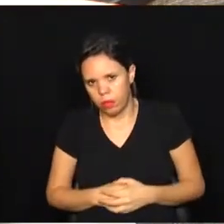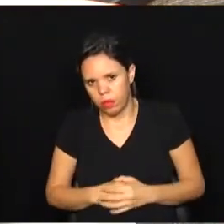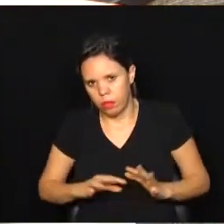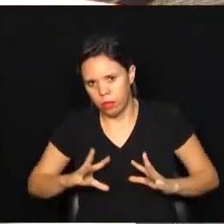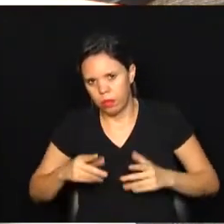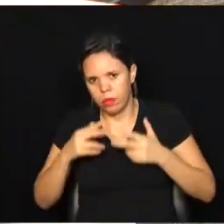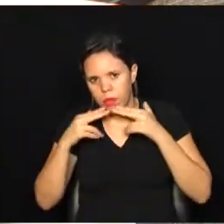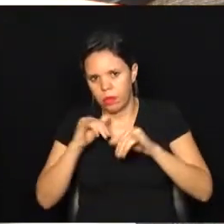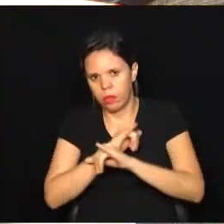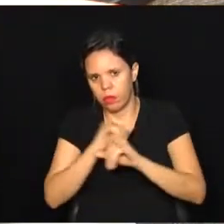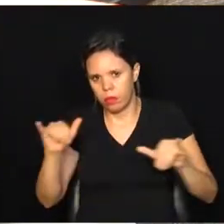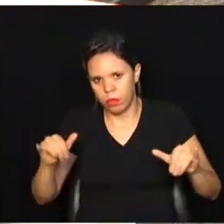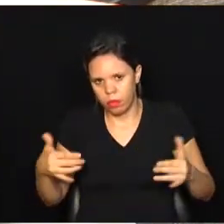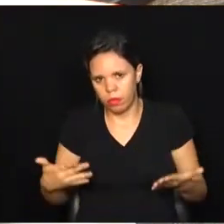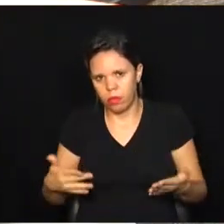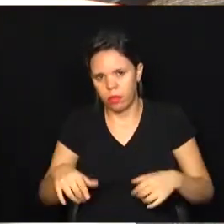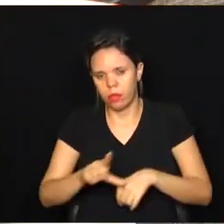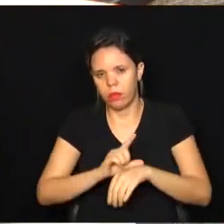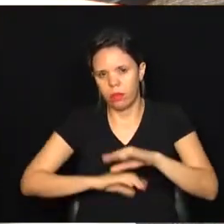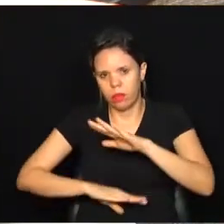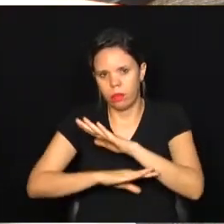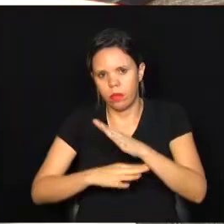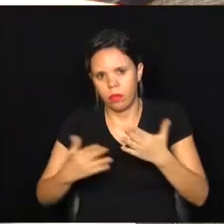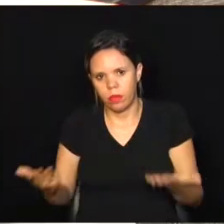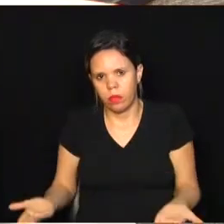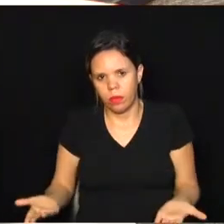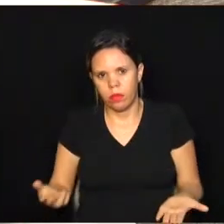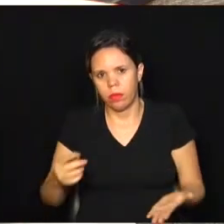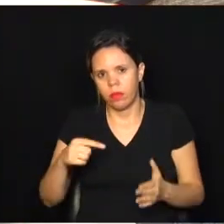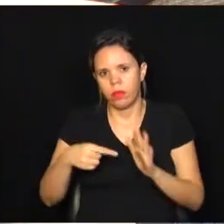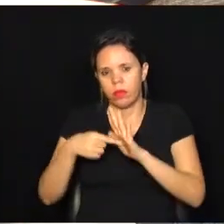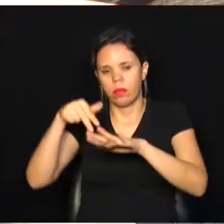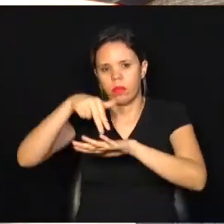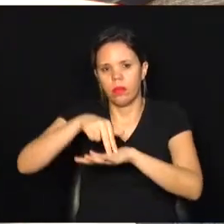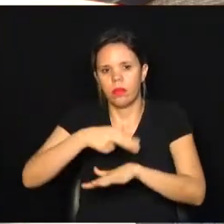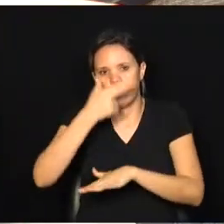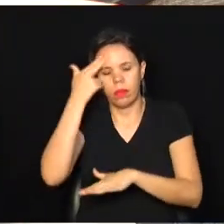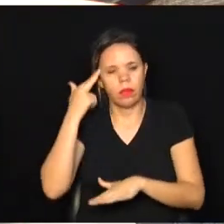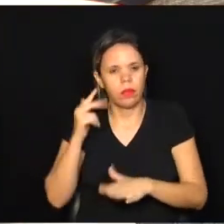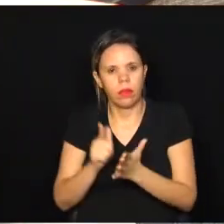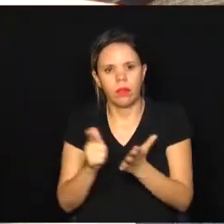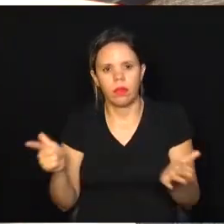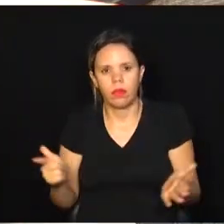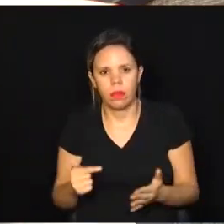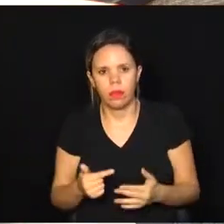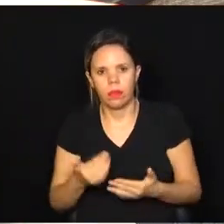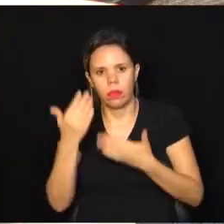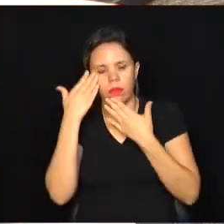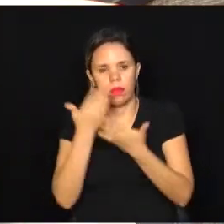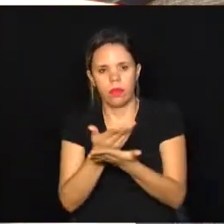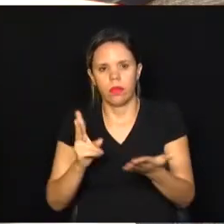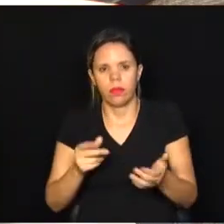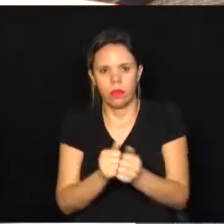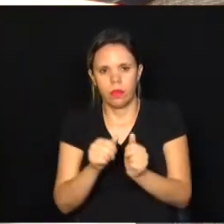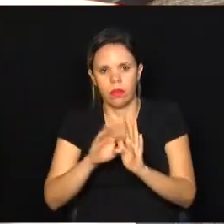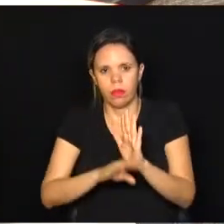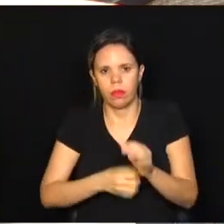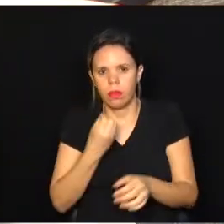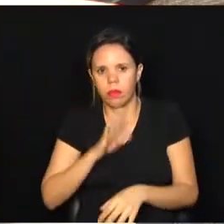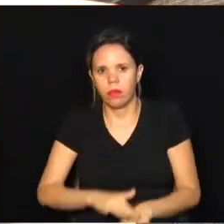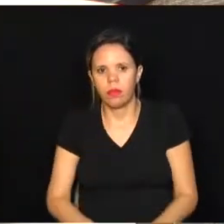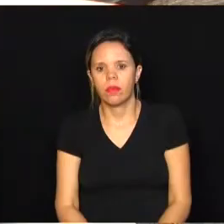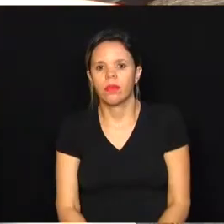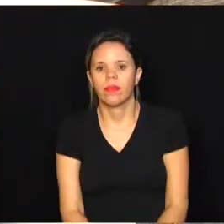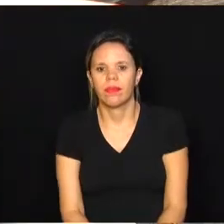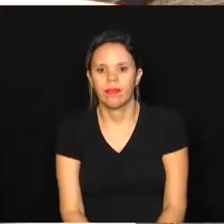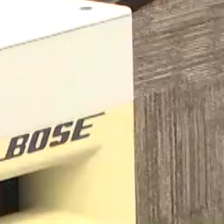as notícias aqui do Legislativo, com a apresentação do jornalista Gabriel Castro. Muito obrigado, continue conosco, uma boa tarde.